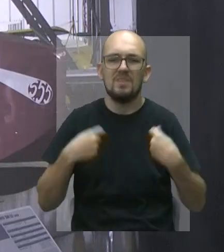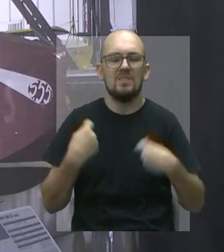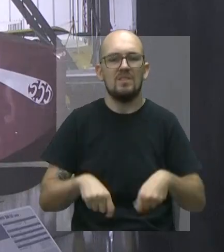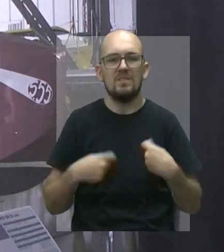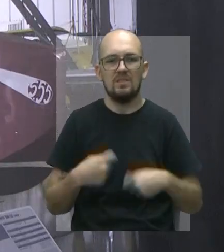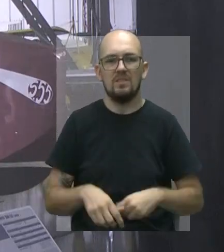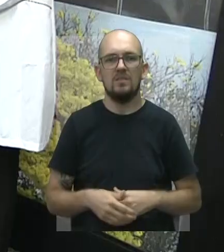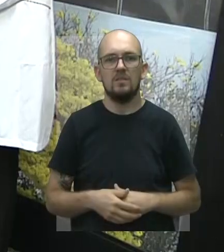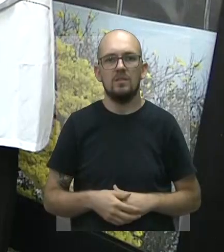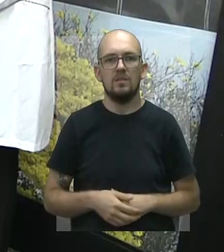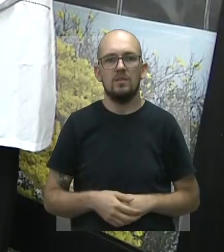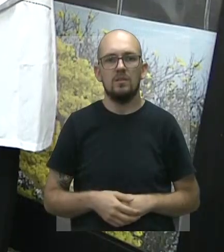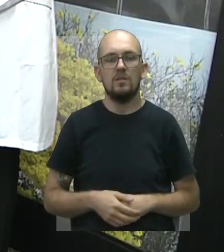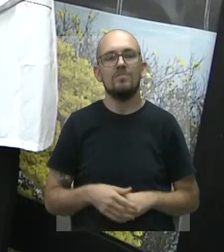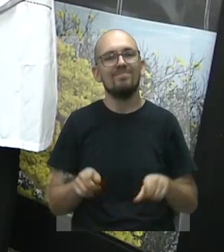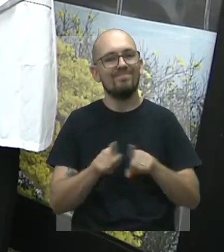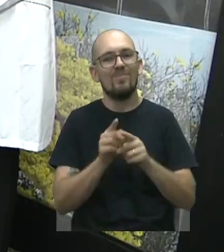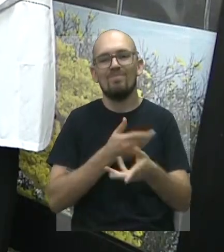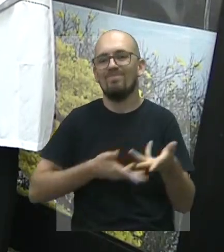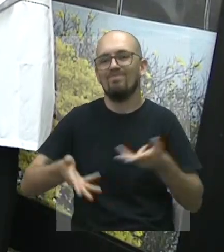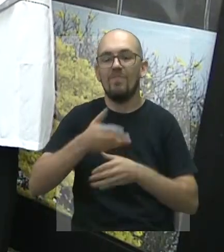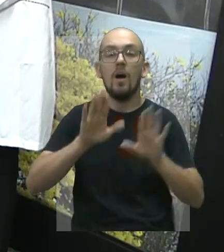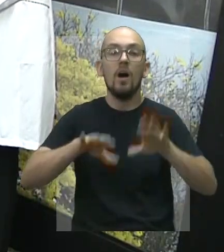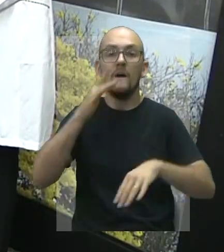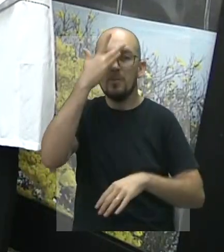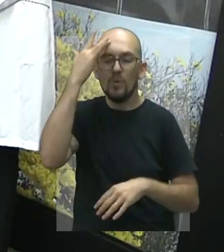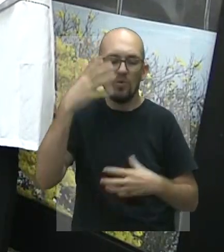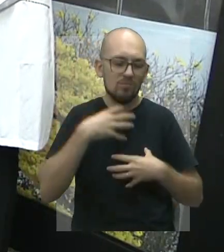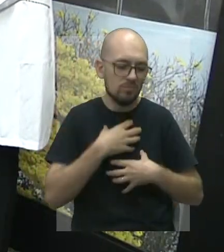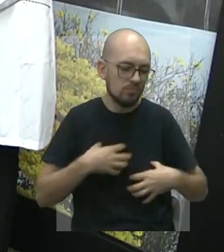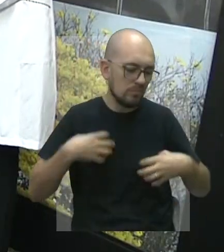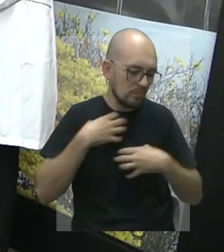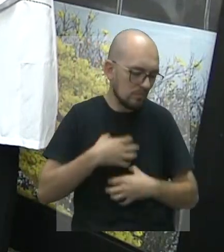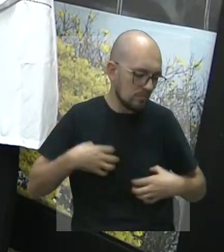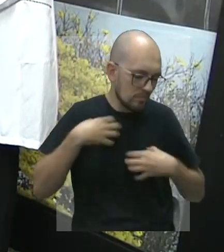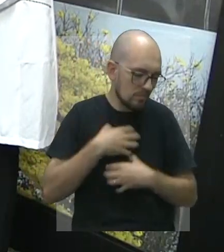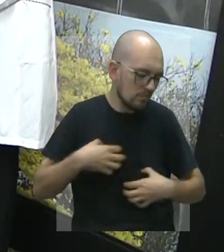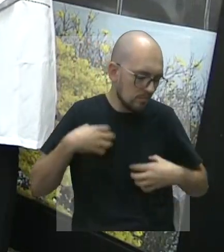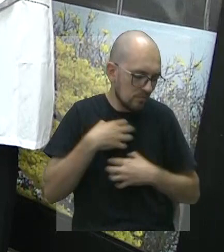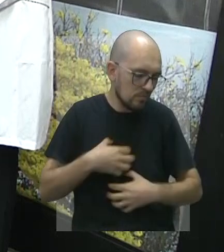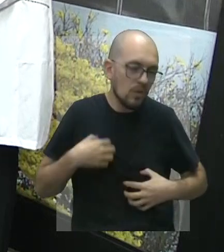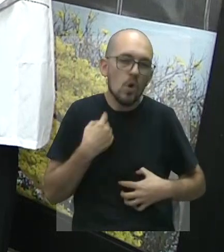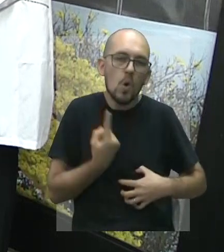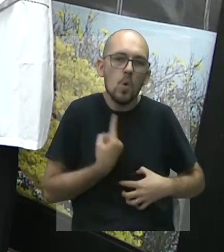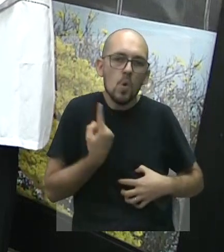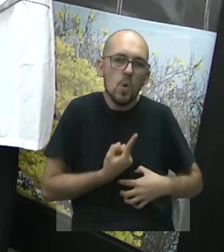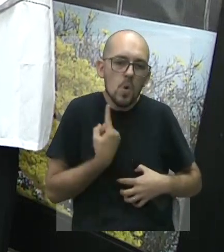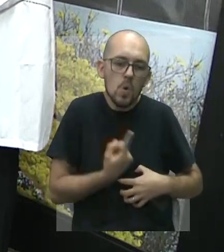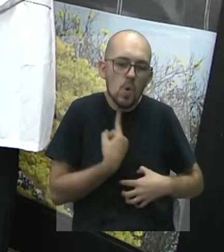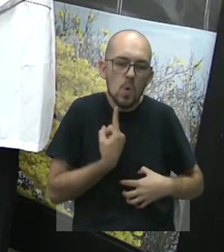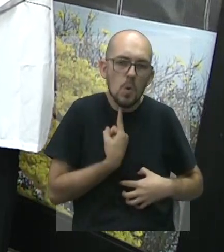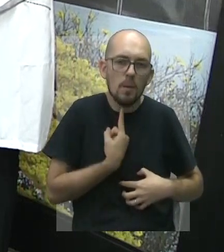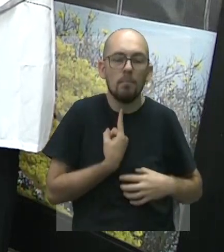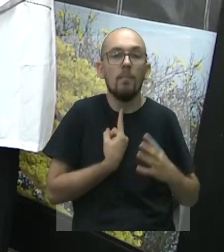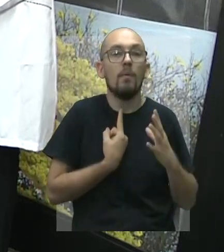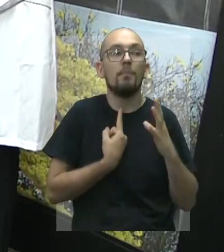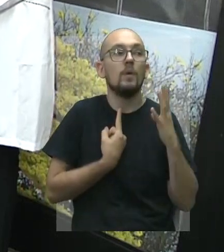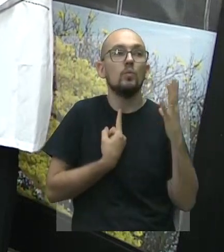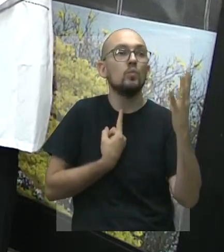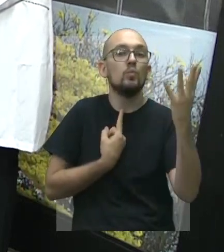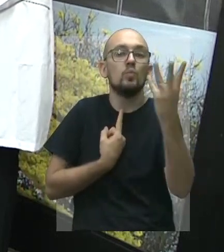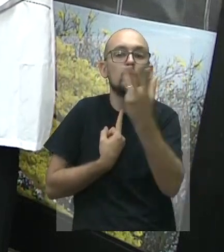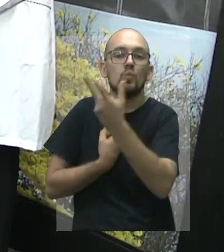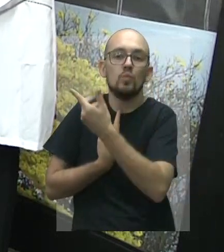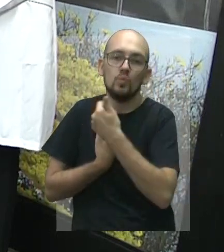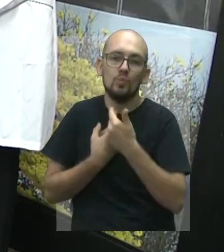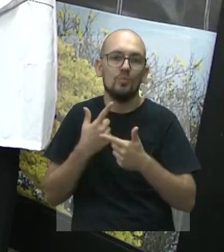incidências. E compartilhar, né? Muitas vezes a pessoa está vivendo um drama, mas ela acha que é só com ela, mas esse problema é um problema da nossa sociedade